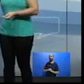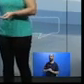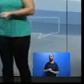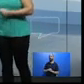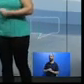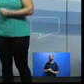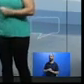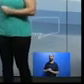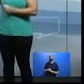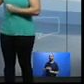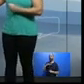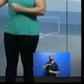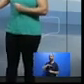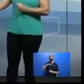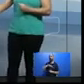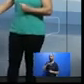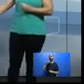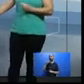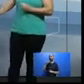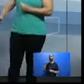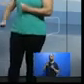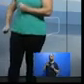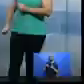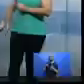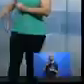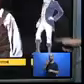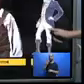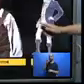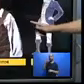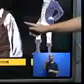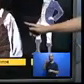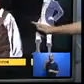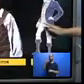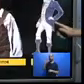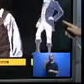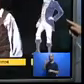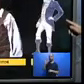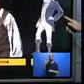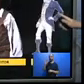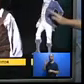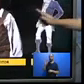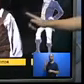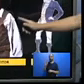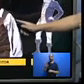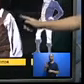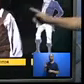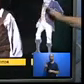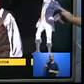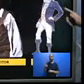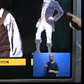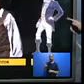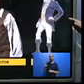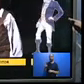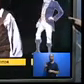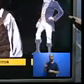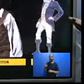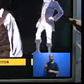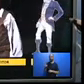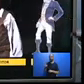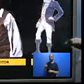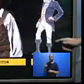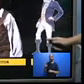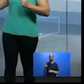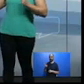os portugueses, os franceses, esses dois nomes aqui que eu acho que vocês nunca ouviram e vão